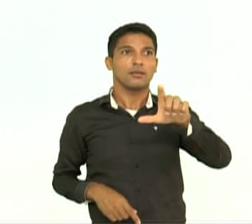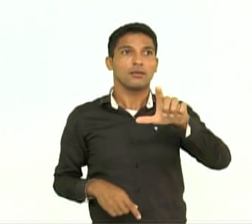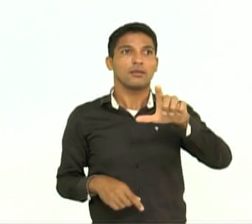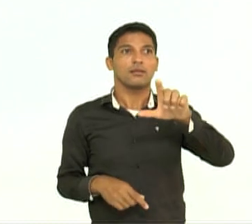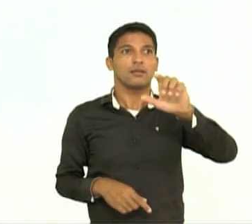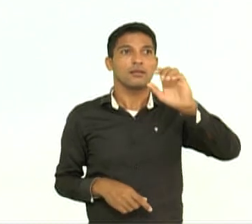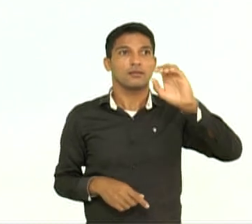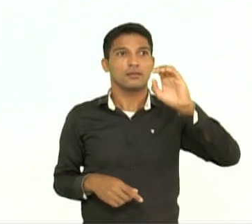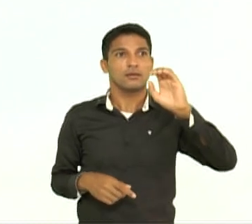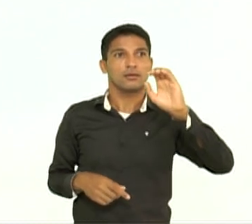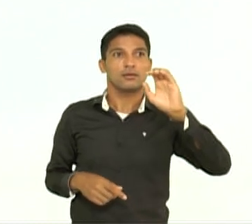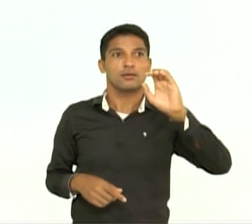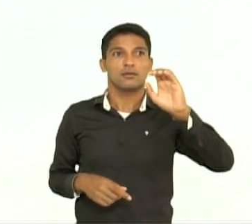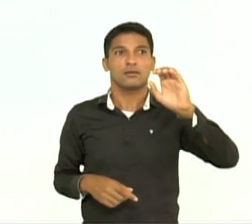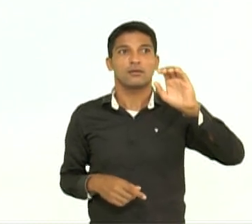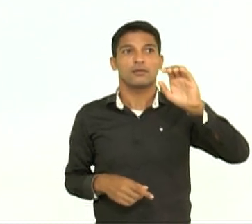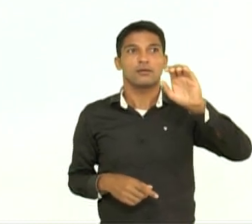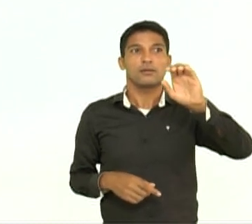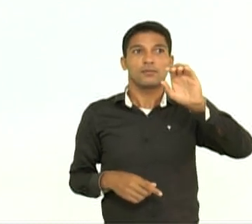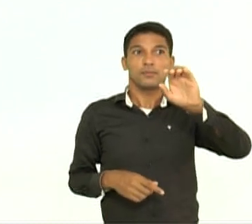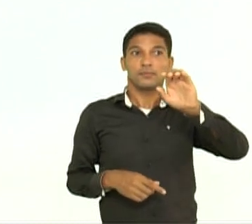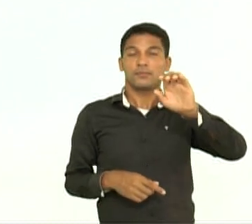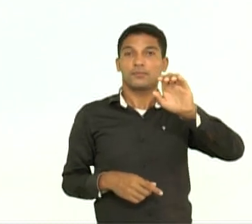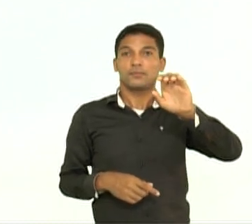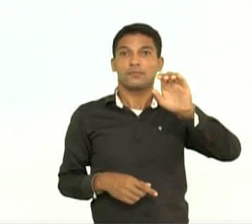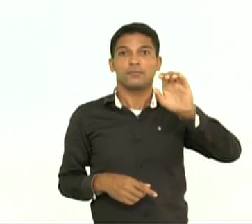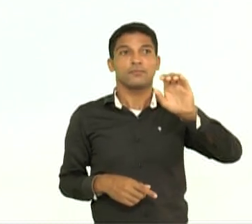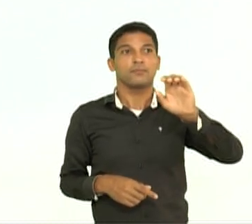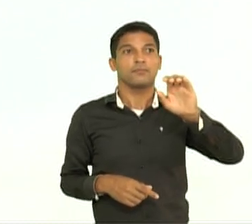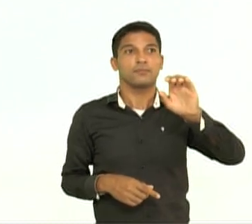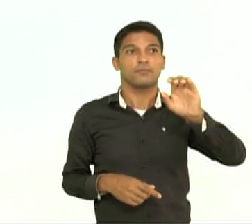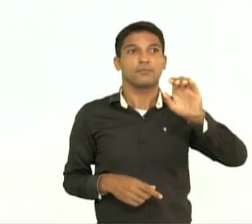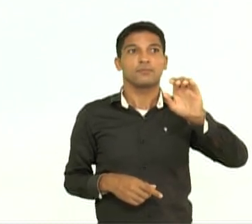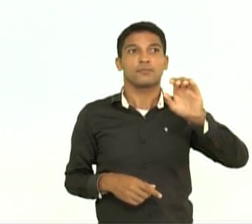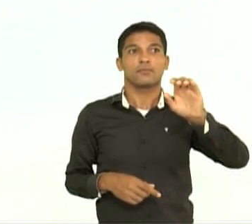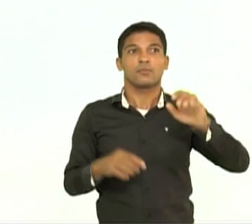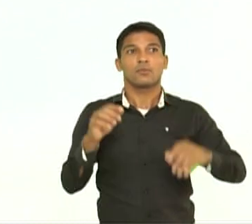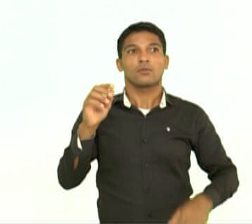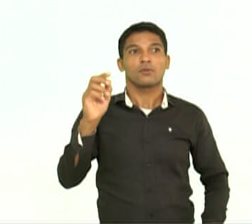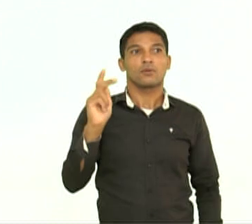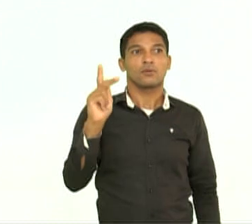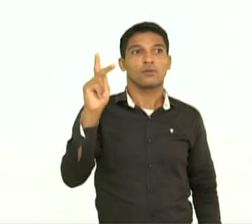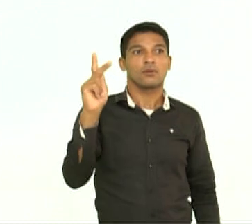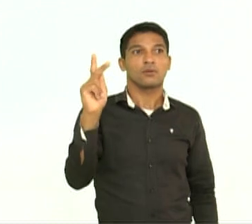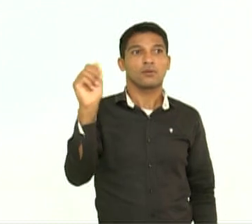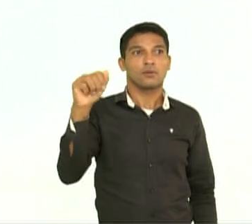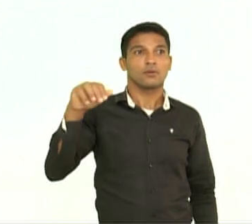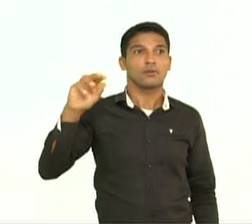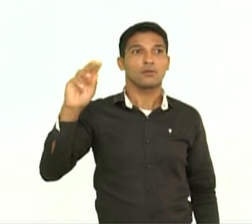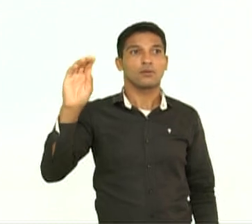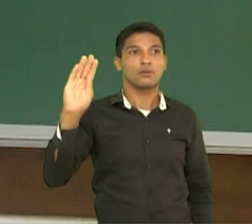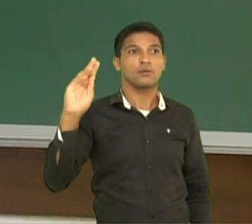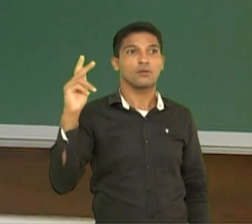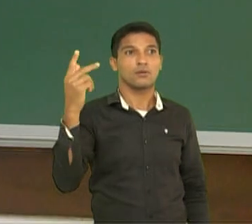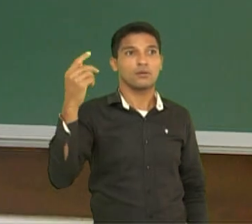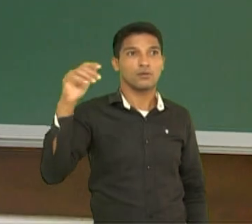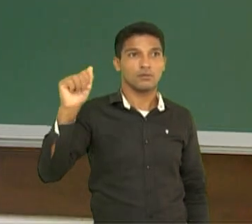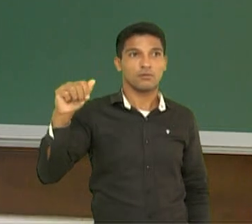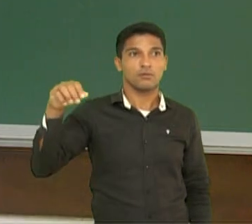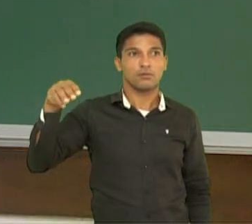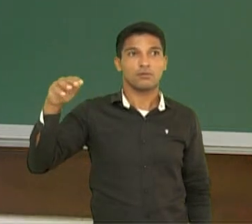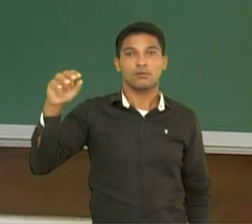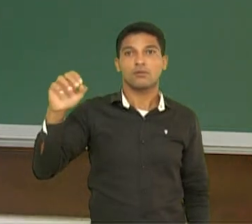Meu Boi também tem contexto religioso, acontece em vários lugares do Brasil e o Toré é uma festa